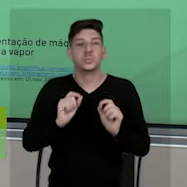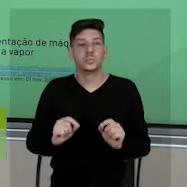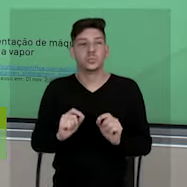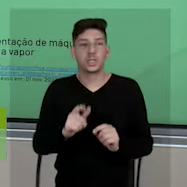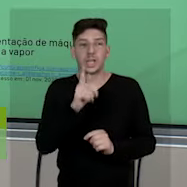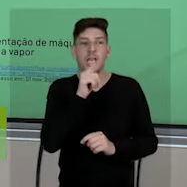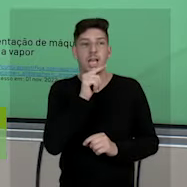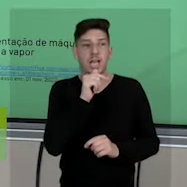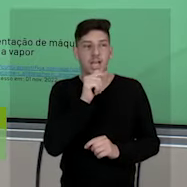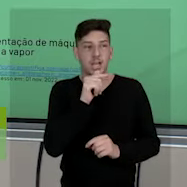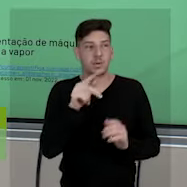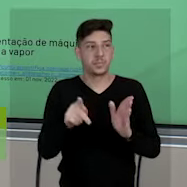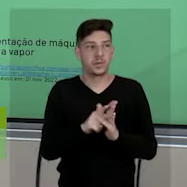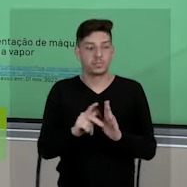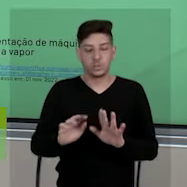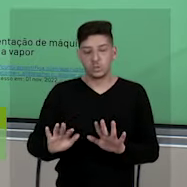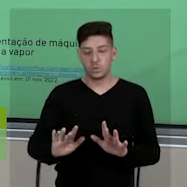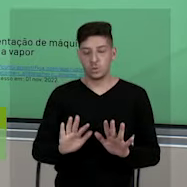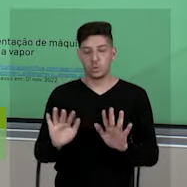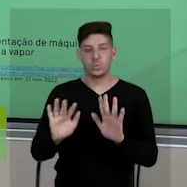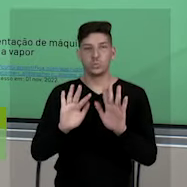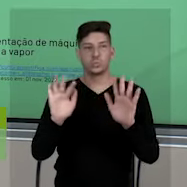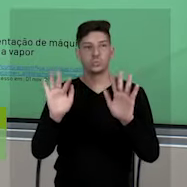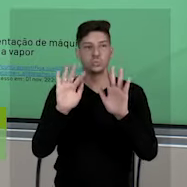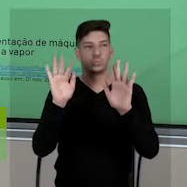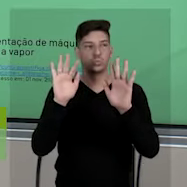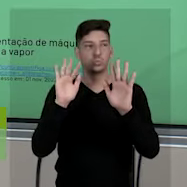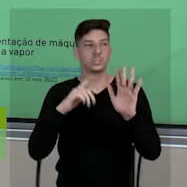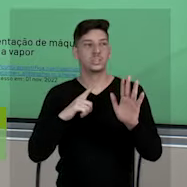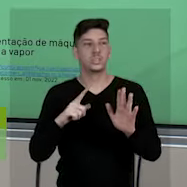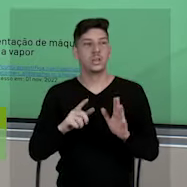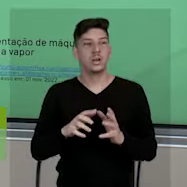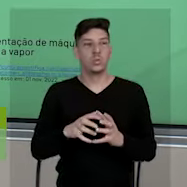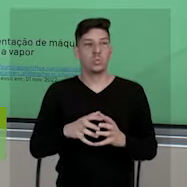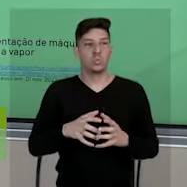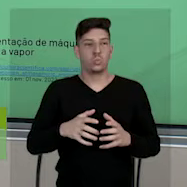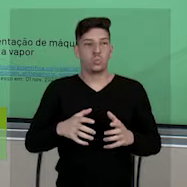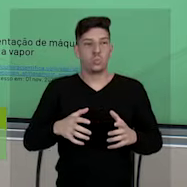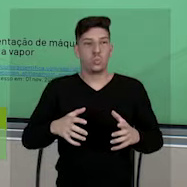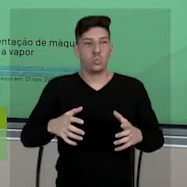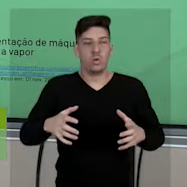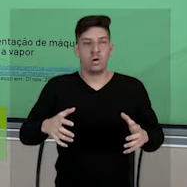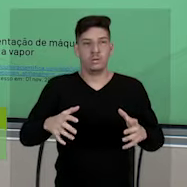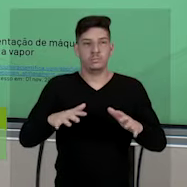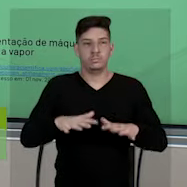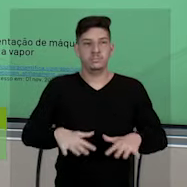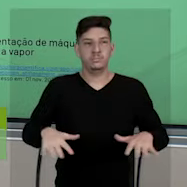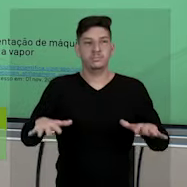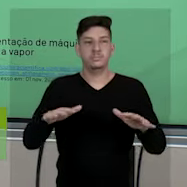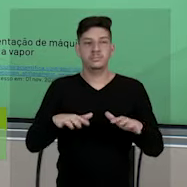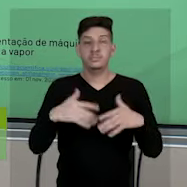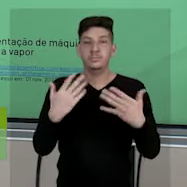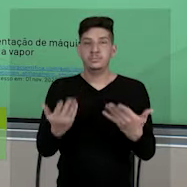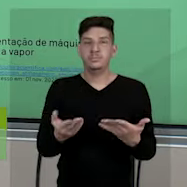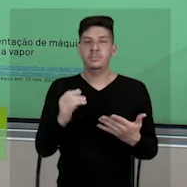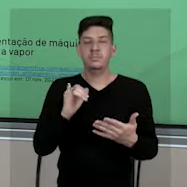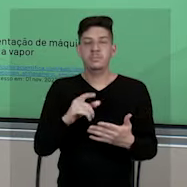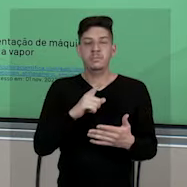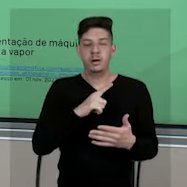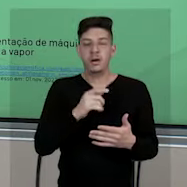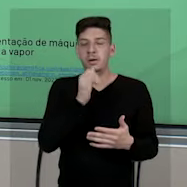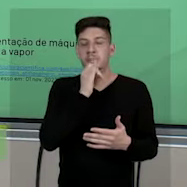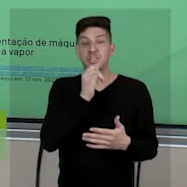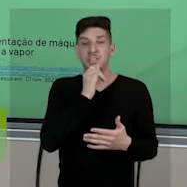água na forma de estado gasoso, ela vai ampliar ali a área que ela ocupa. Então, quando a gente faz, né,